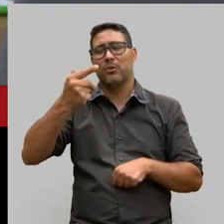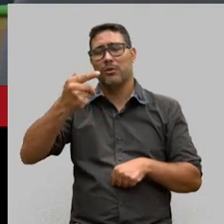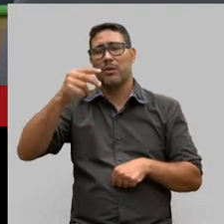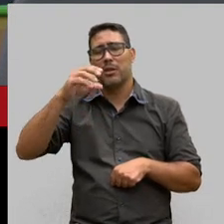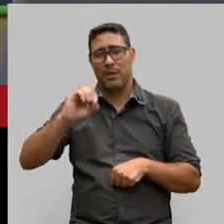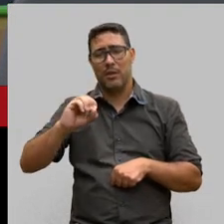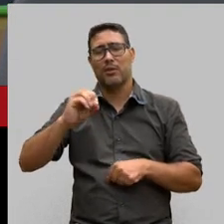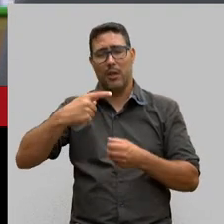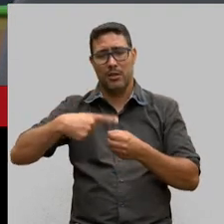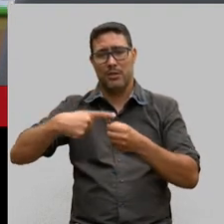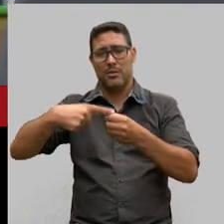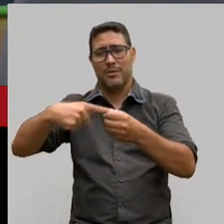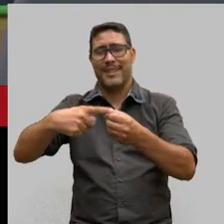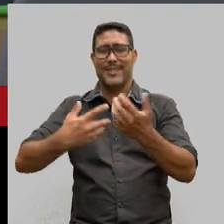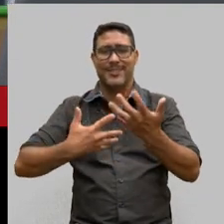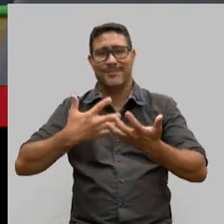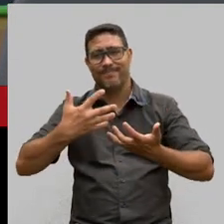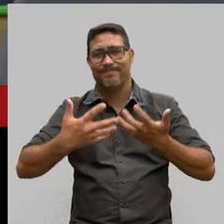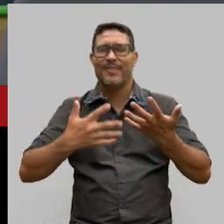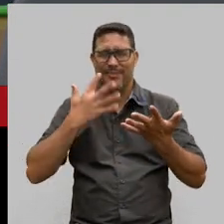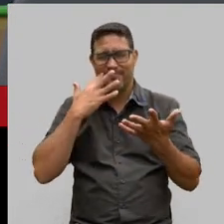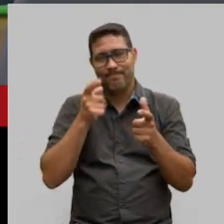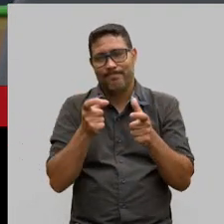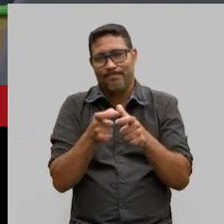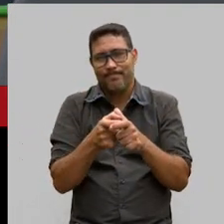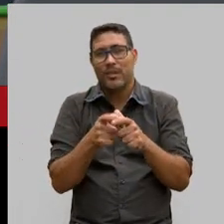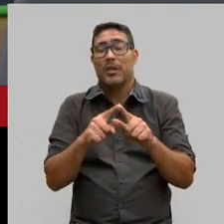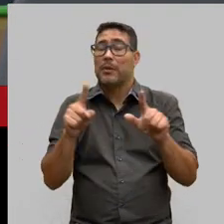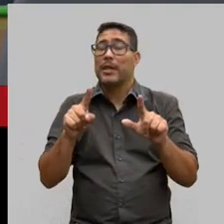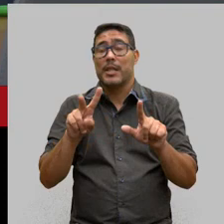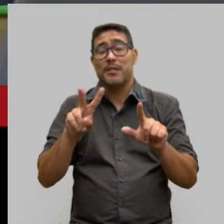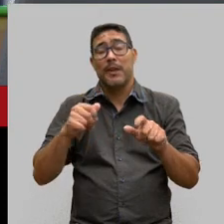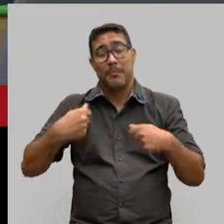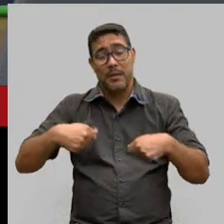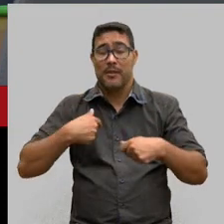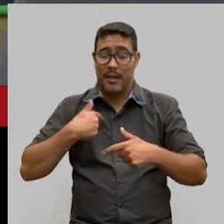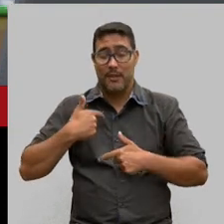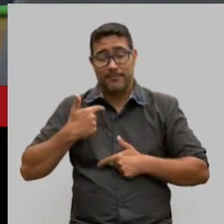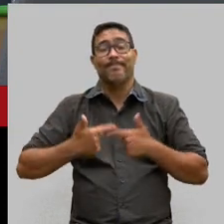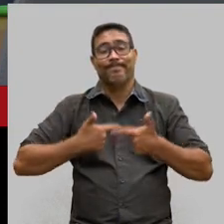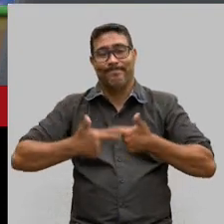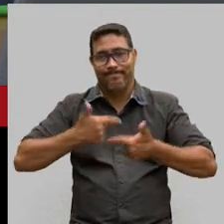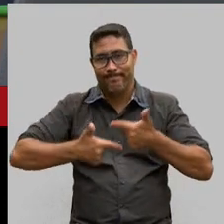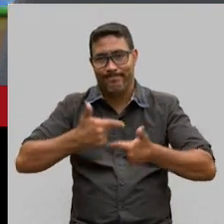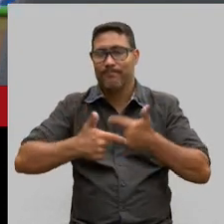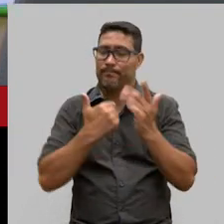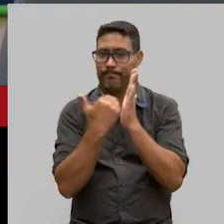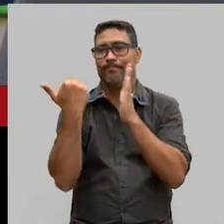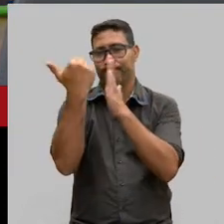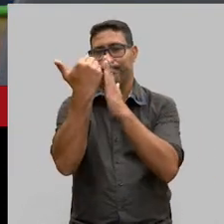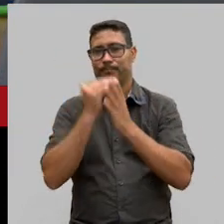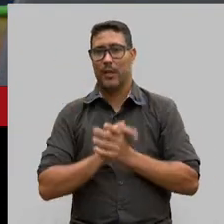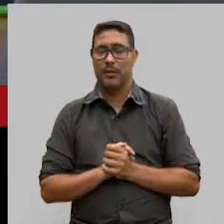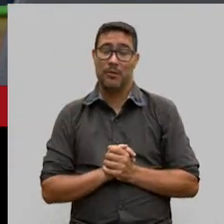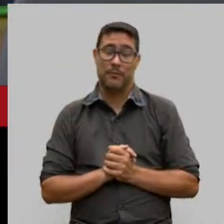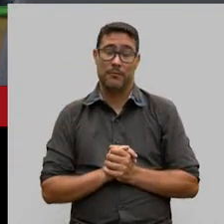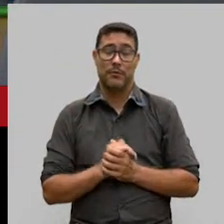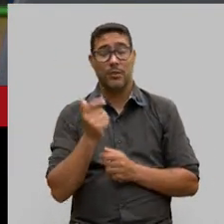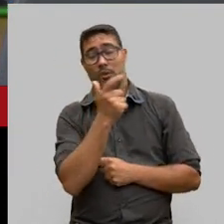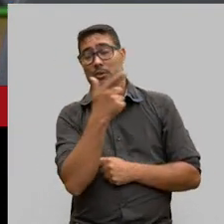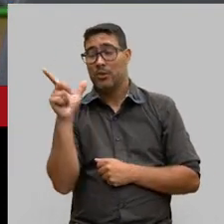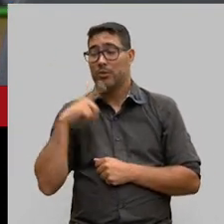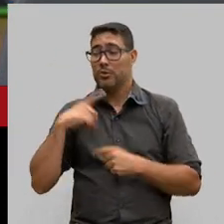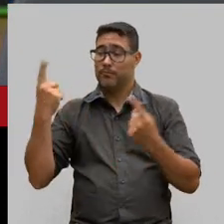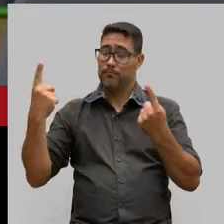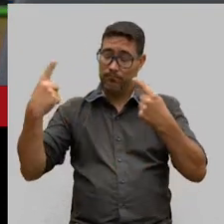tímido mas nós vamos ter que continuar trabalhando mais nessa perspectiva outros desafios a gente tá